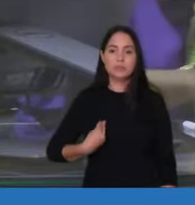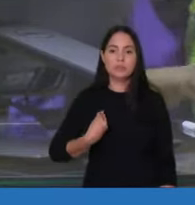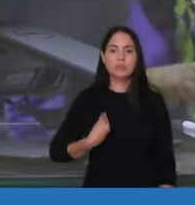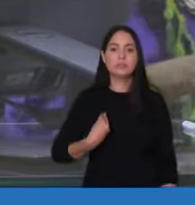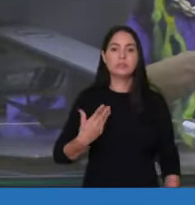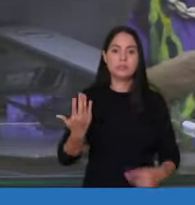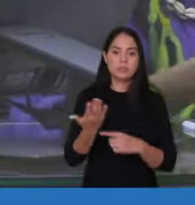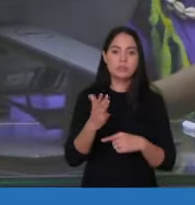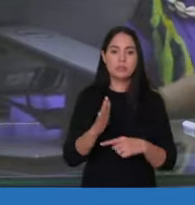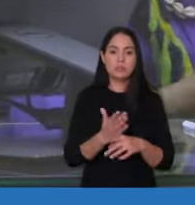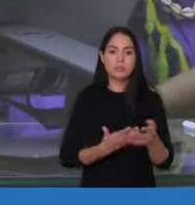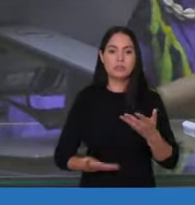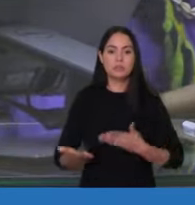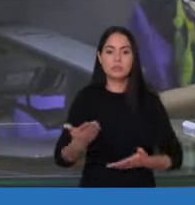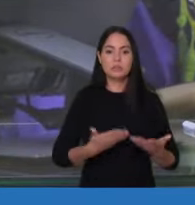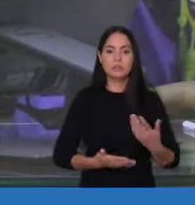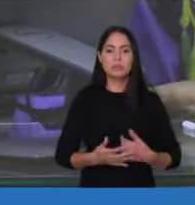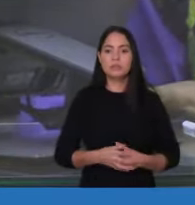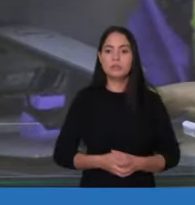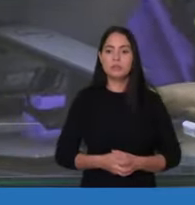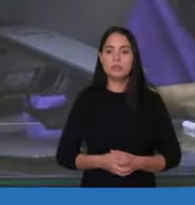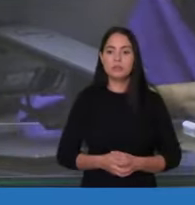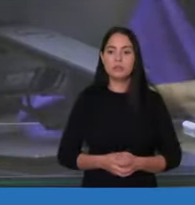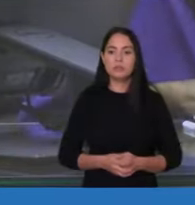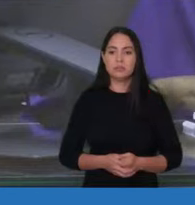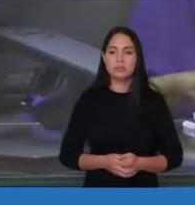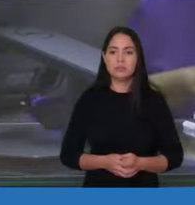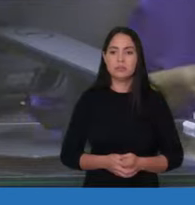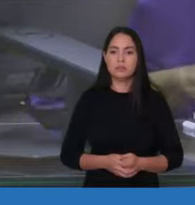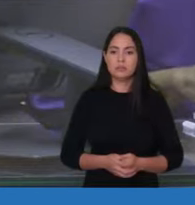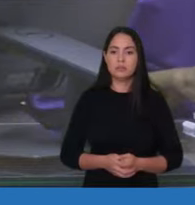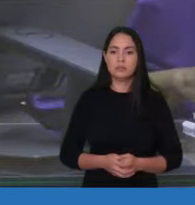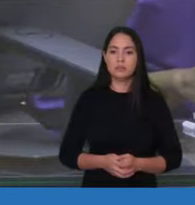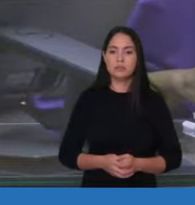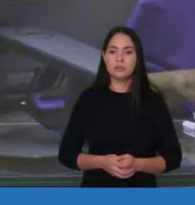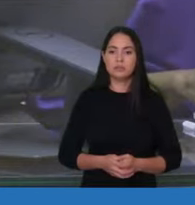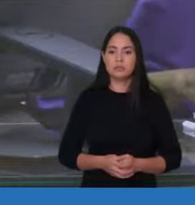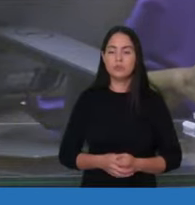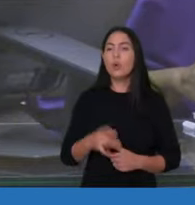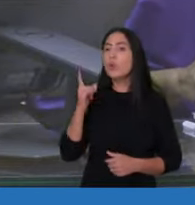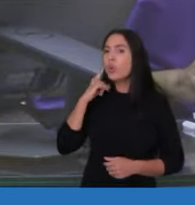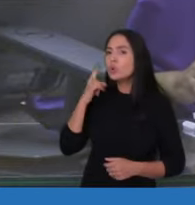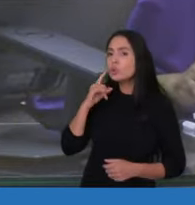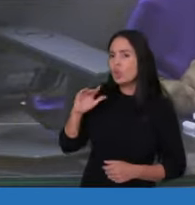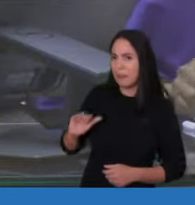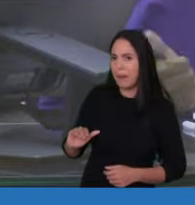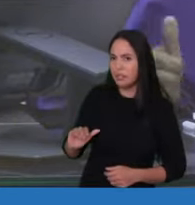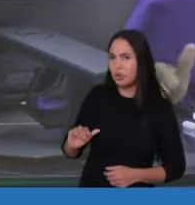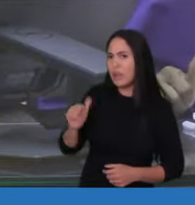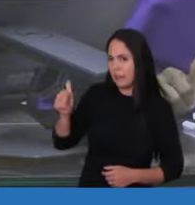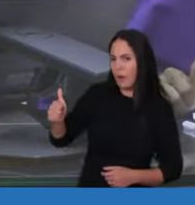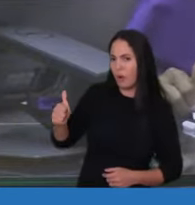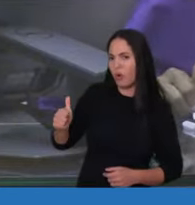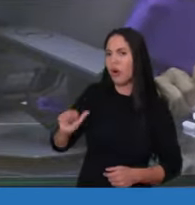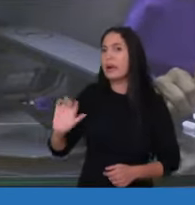todo mundo saiba. Já senta aqui embaixo? Tá ligado. Tá baixo, pessoal? Me ouvem? Tá bom?